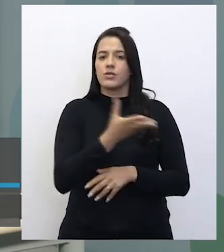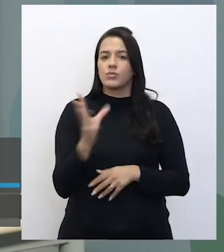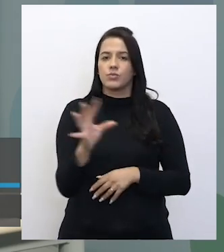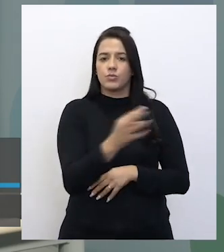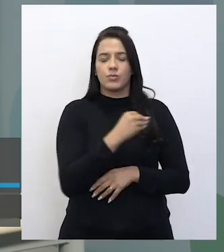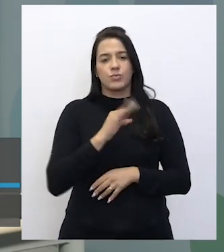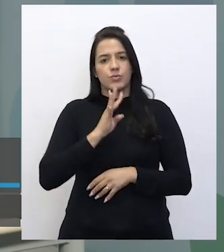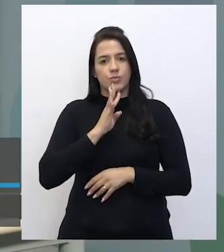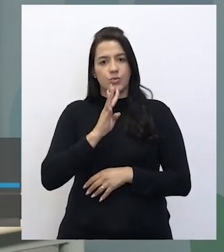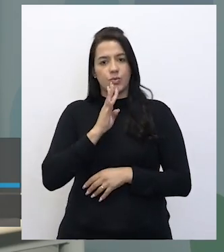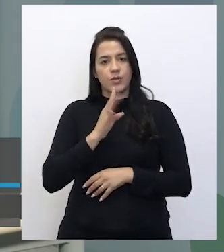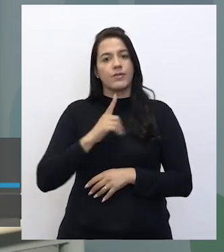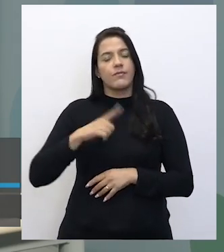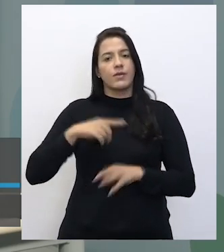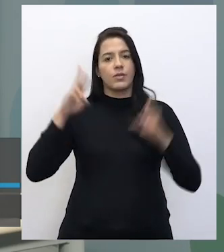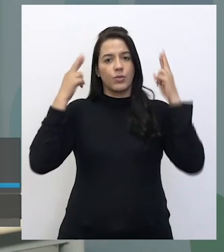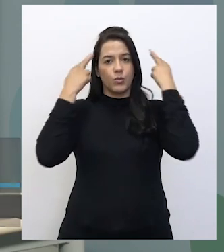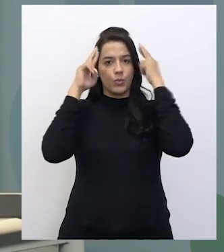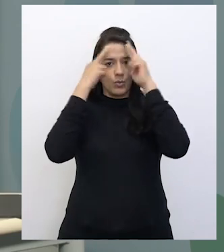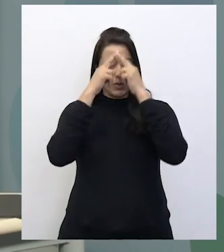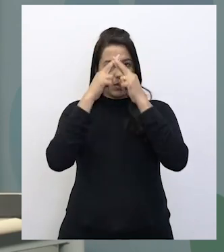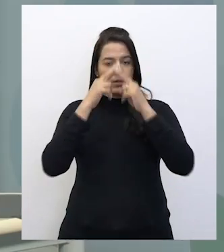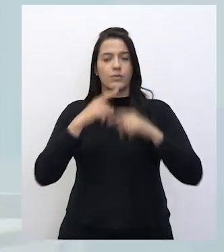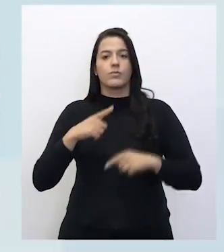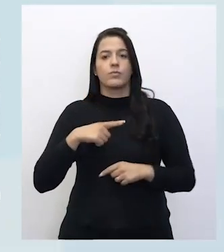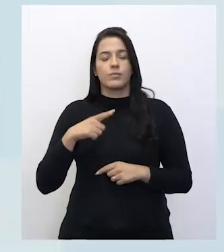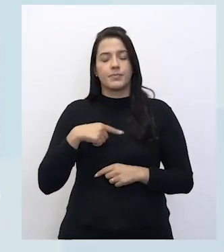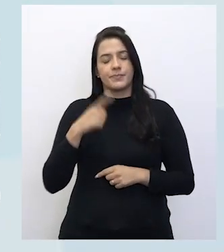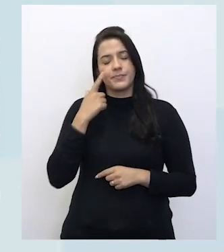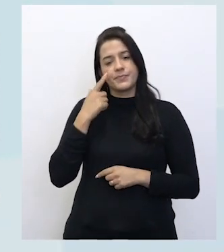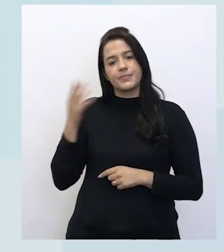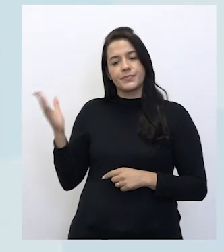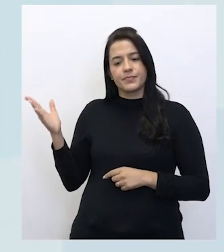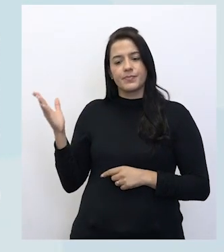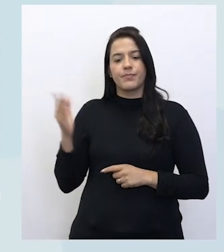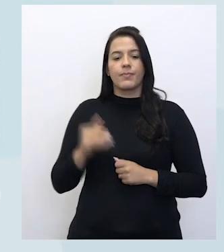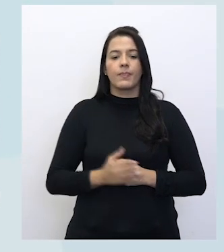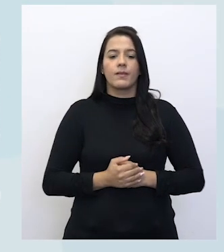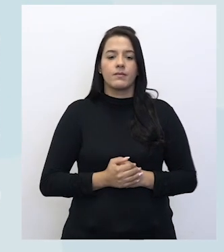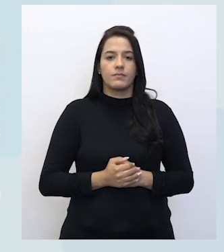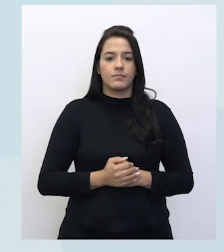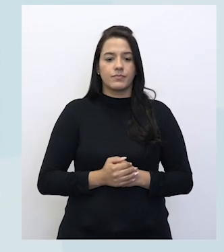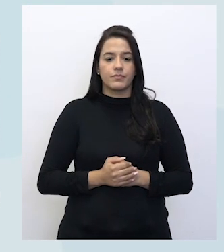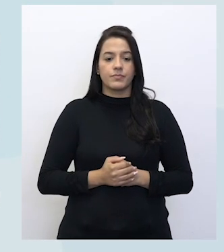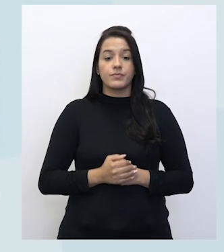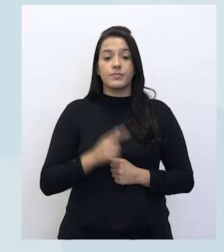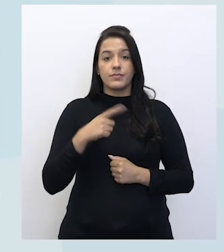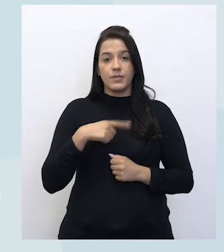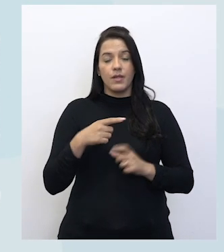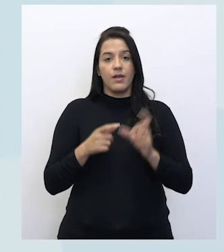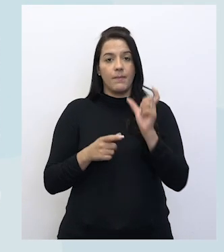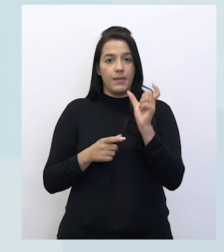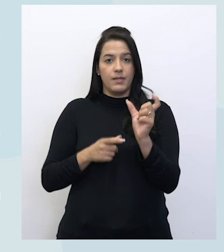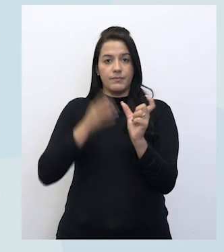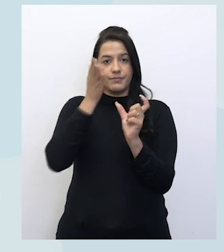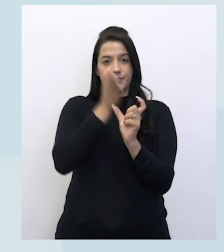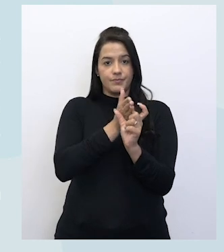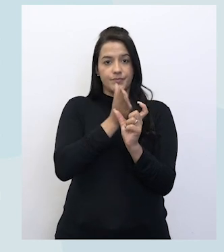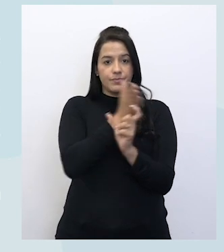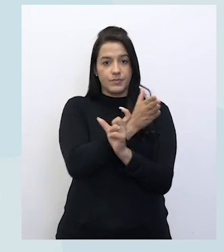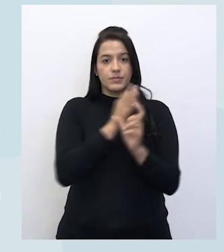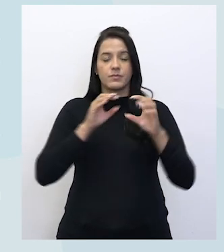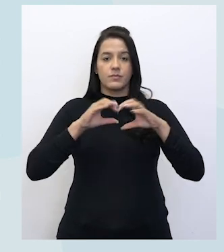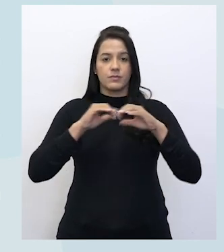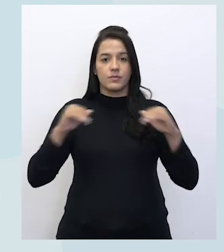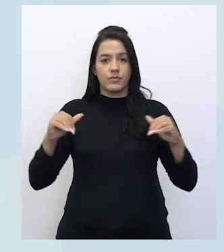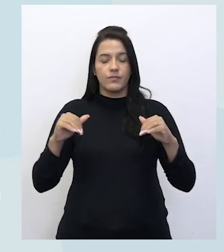conhecida, ela vem lá do grego, né? Então, na tela para vocês aparece, se a gente dividir a palavra filosofia em 2 radicais, a